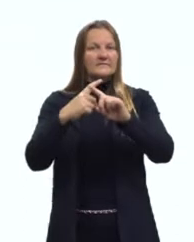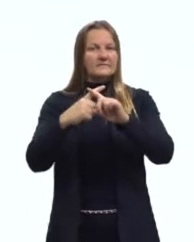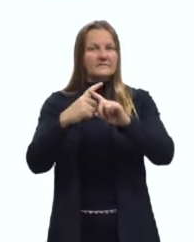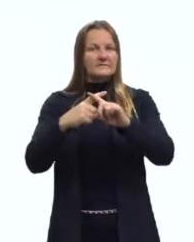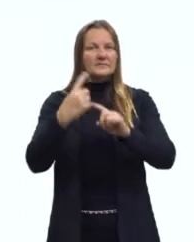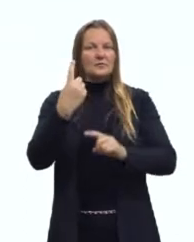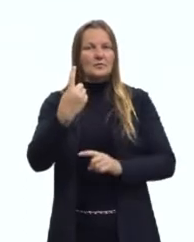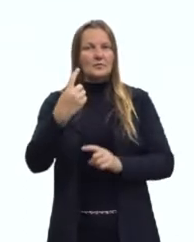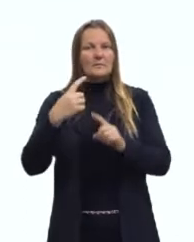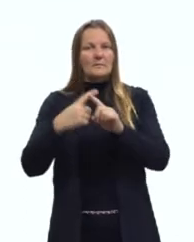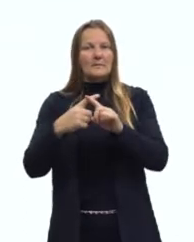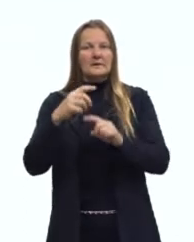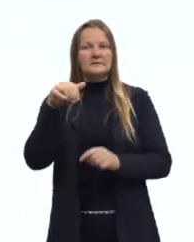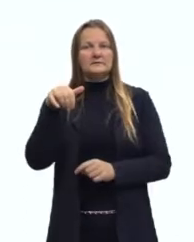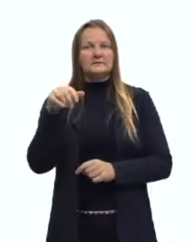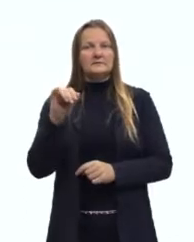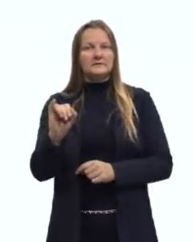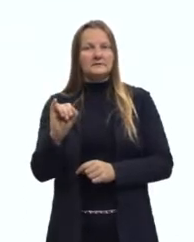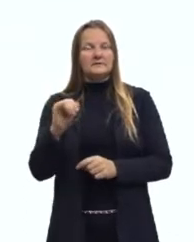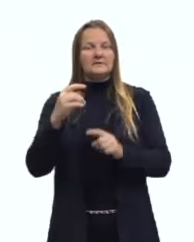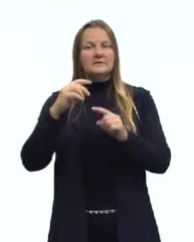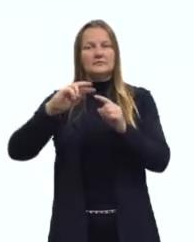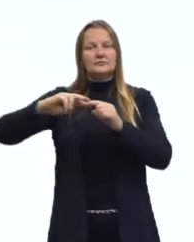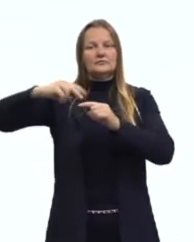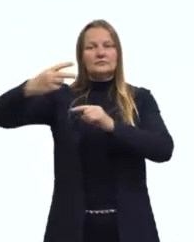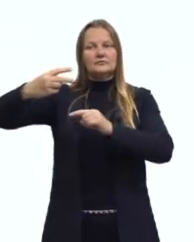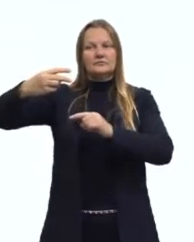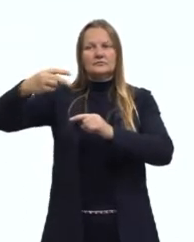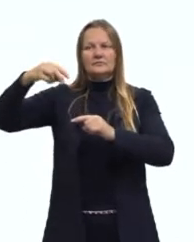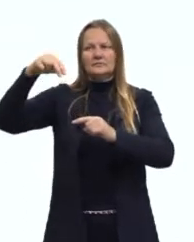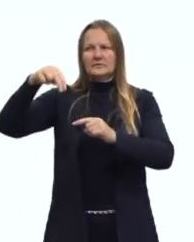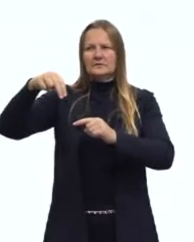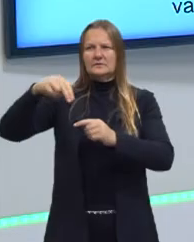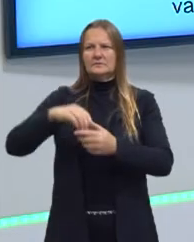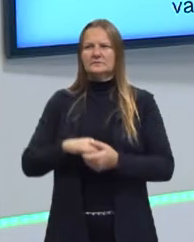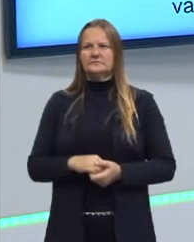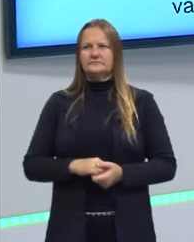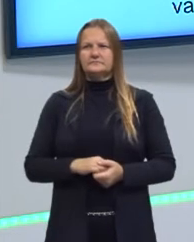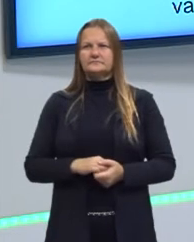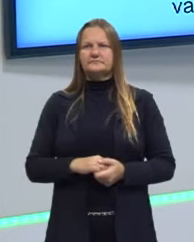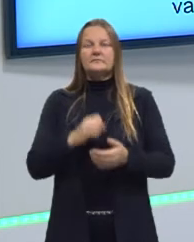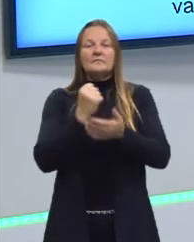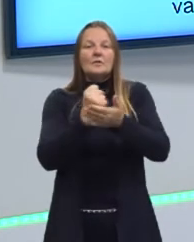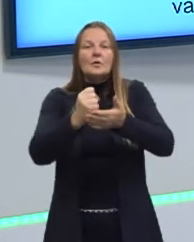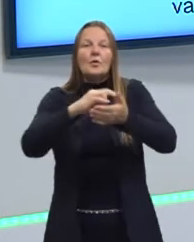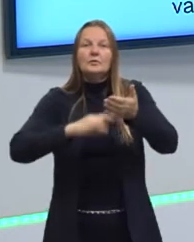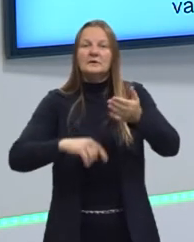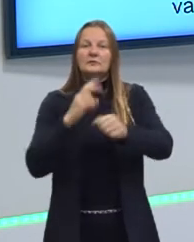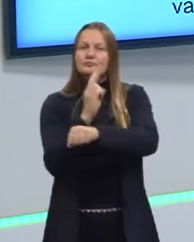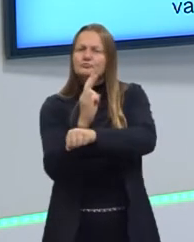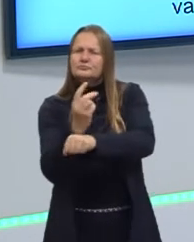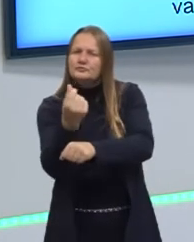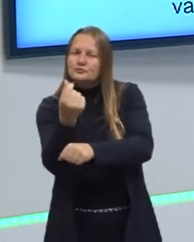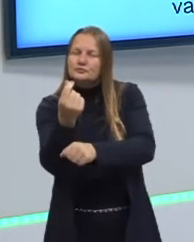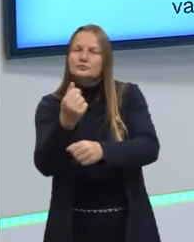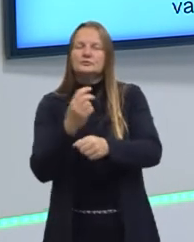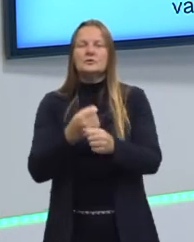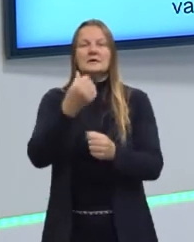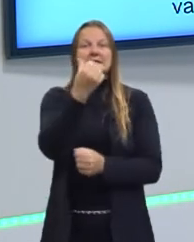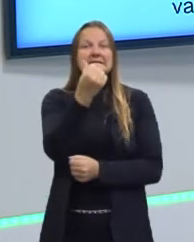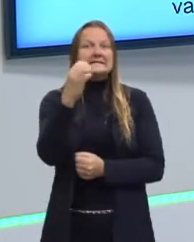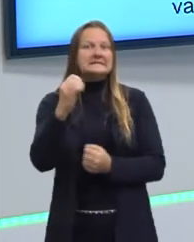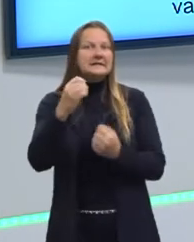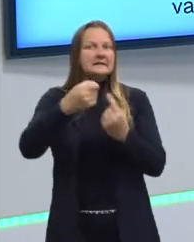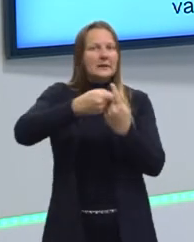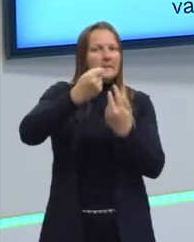1 + I elevado a n em um contrato de empréstimo com 60 parcelas